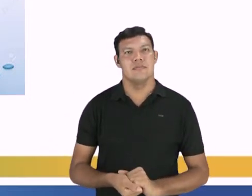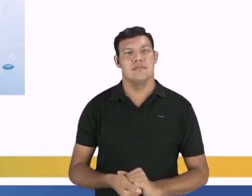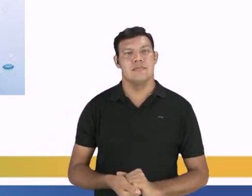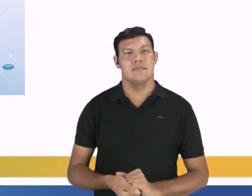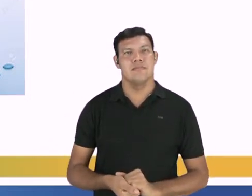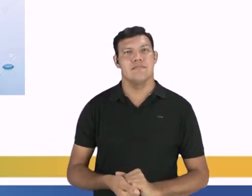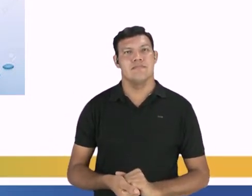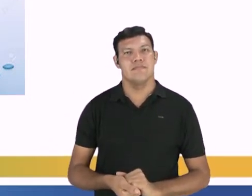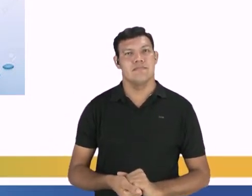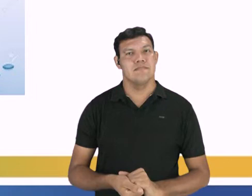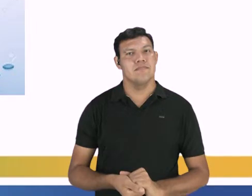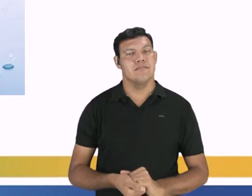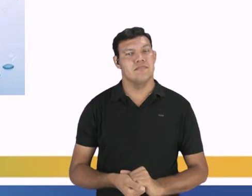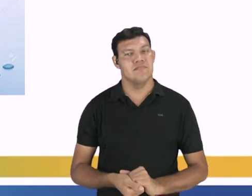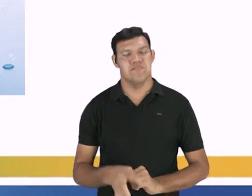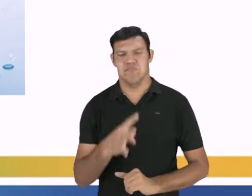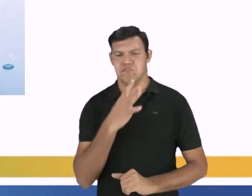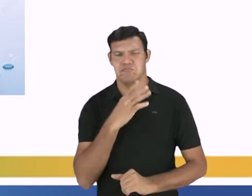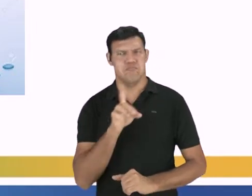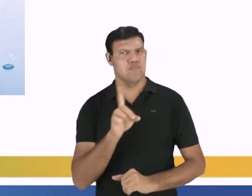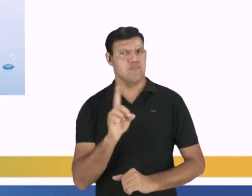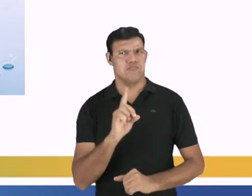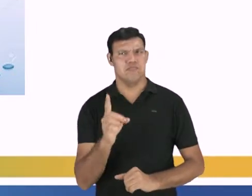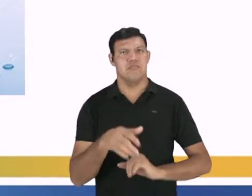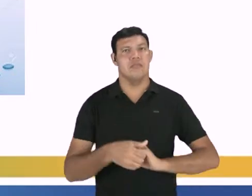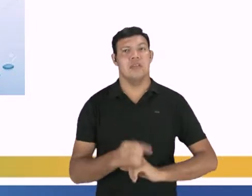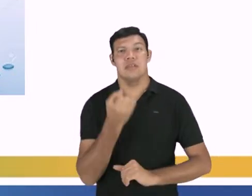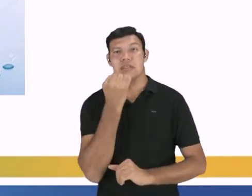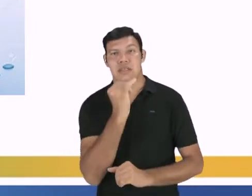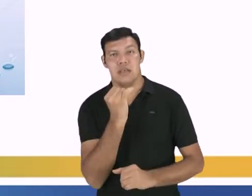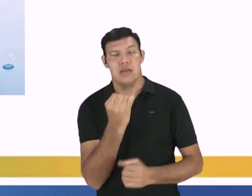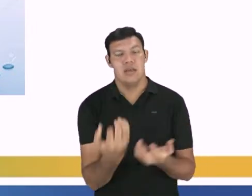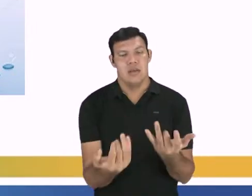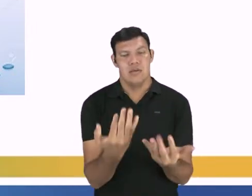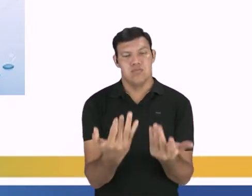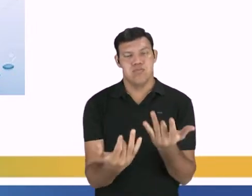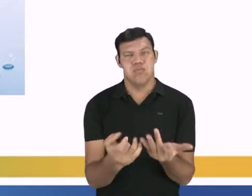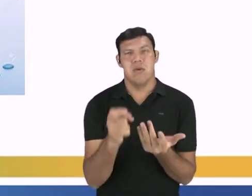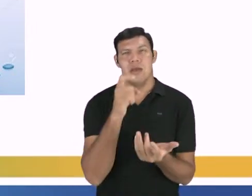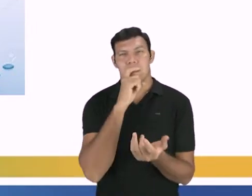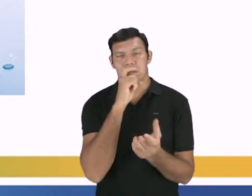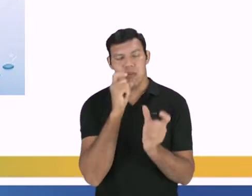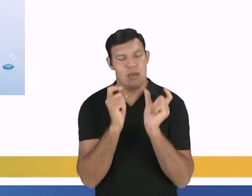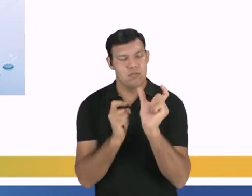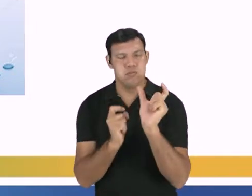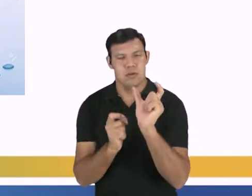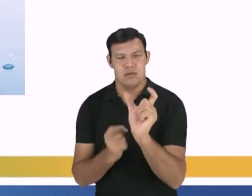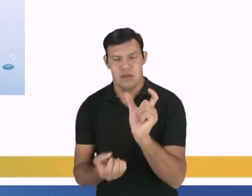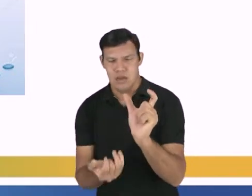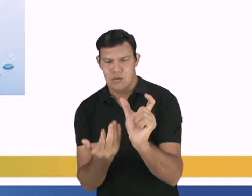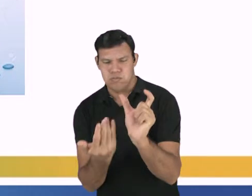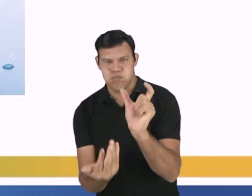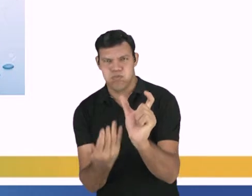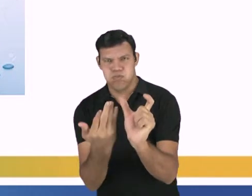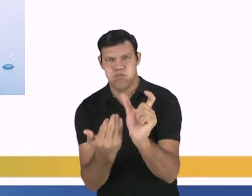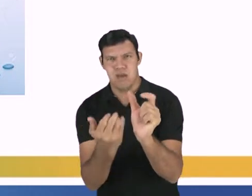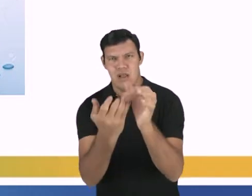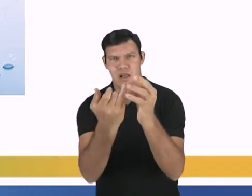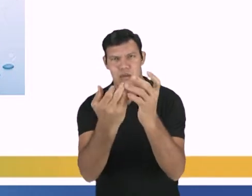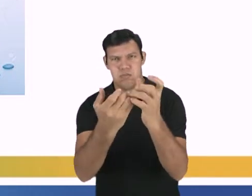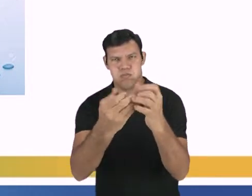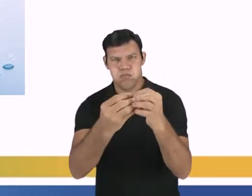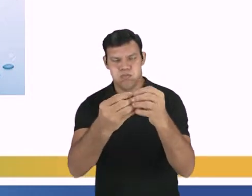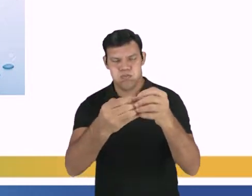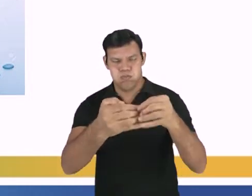fazer algo diferente disso. Se você aquece o gelo, ele derrete, é uma verdade. Por isso a estrutura da